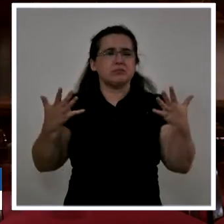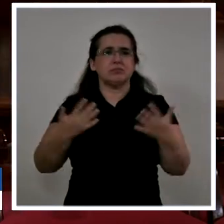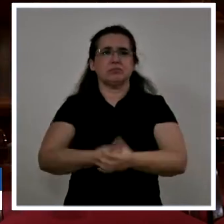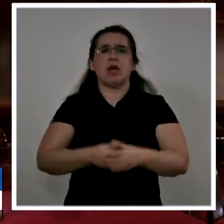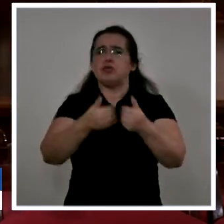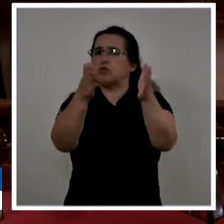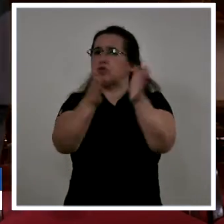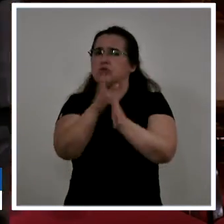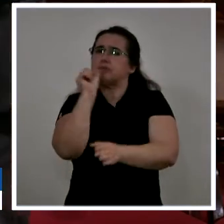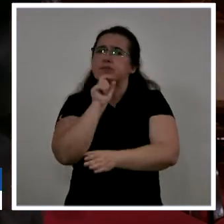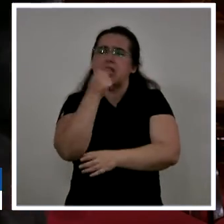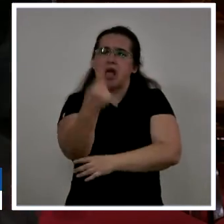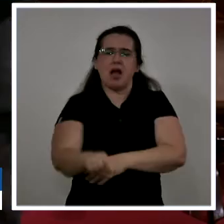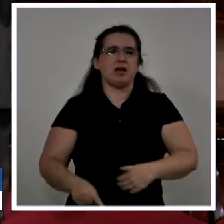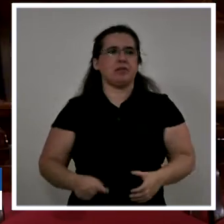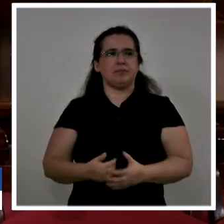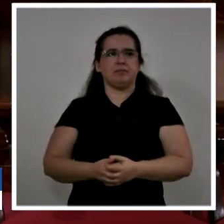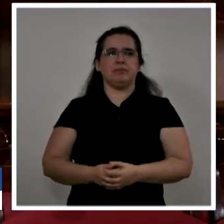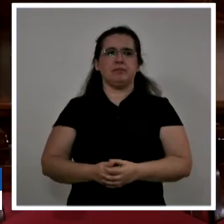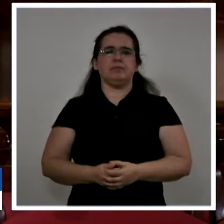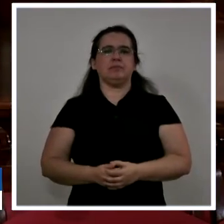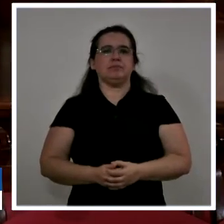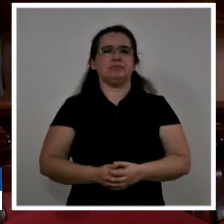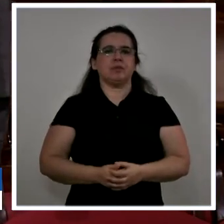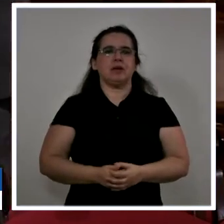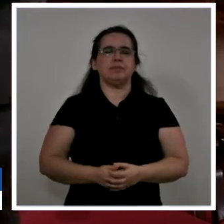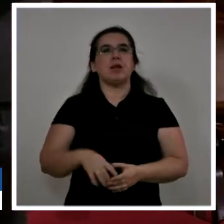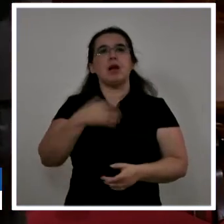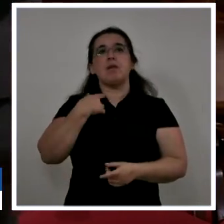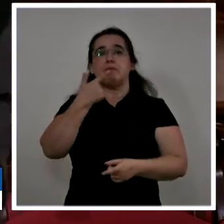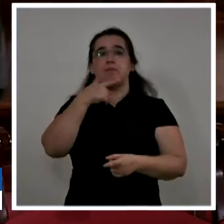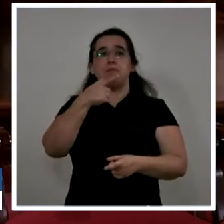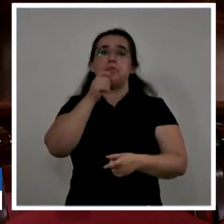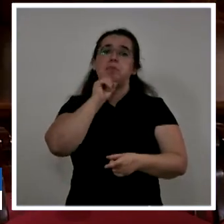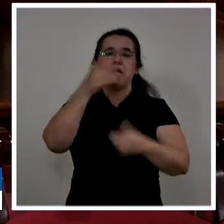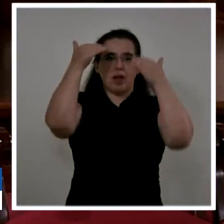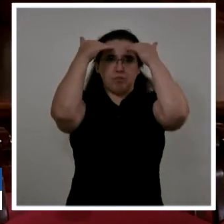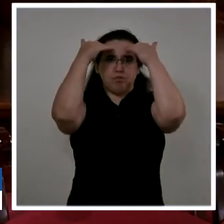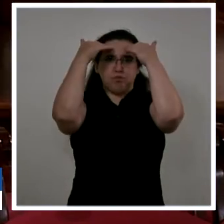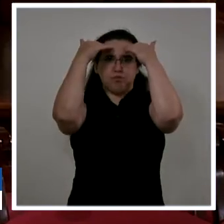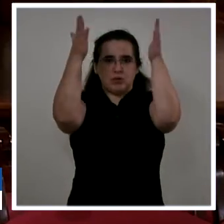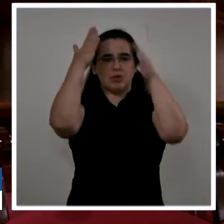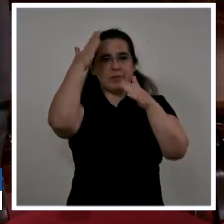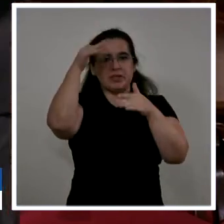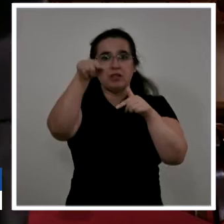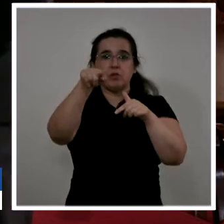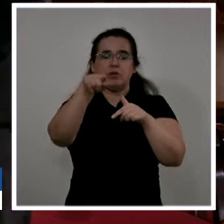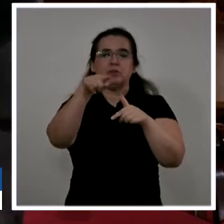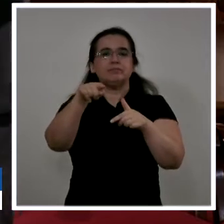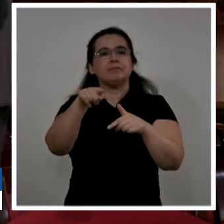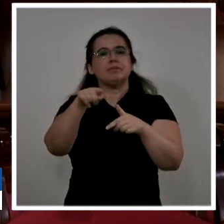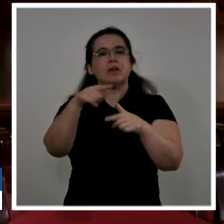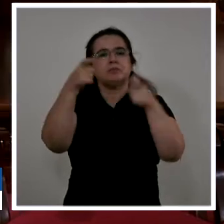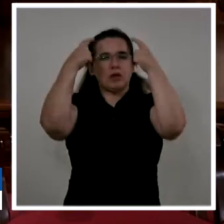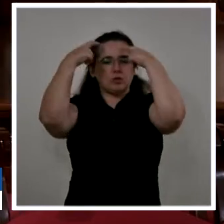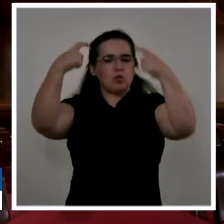tudo. It could be things like losing your temper. Pode ser, por exemplo, a vossa capacidade de